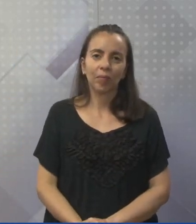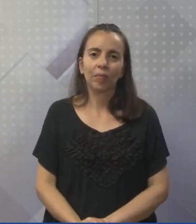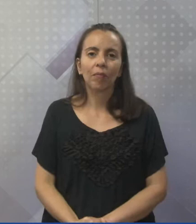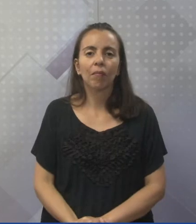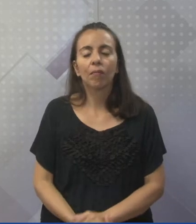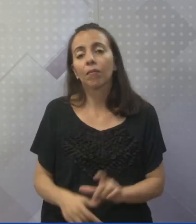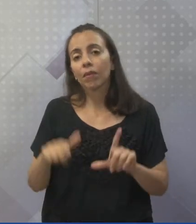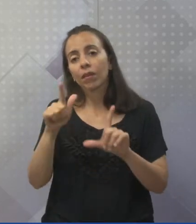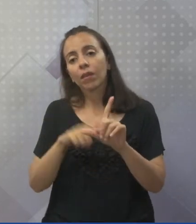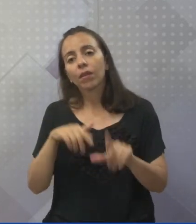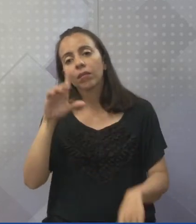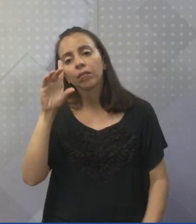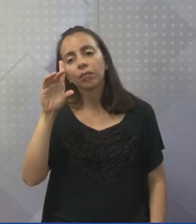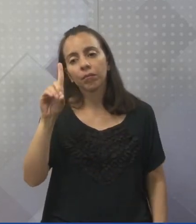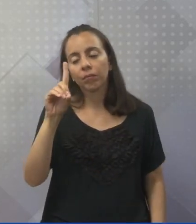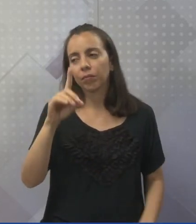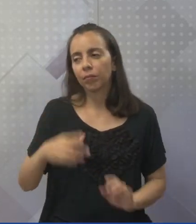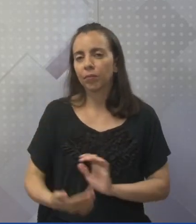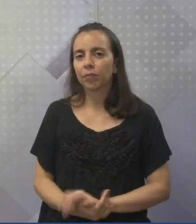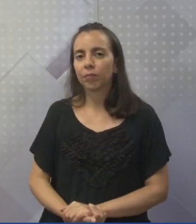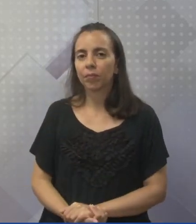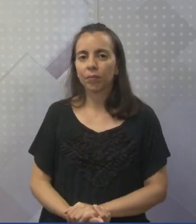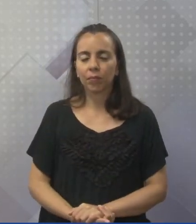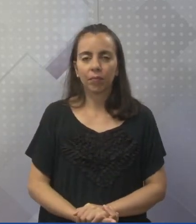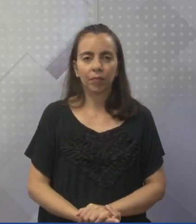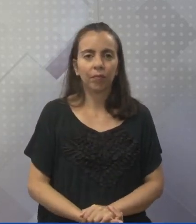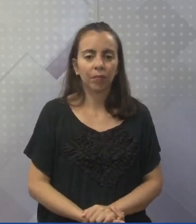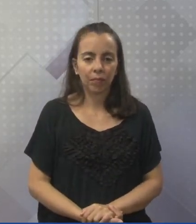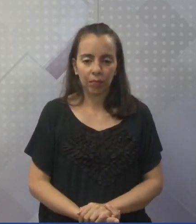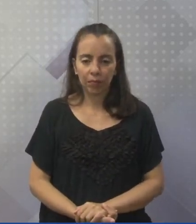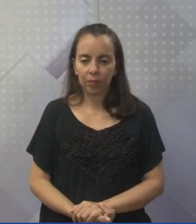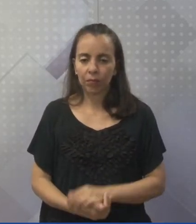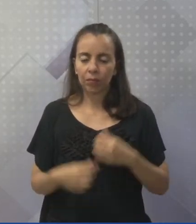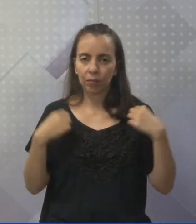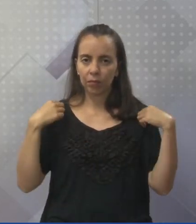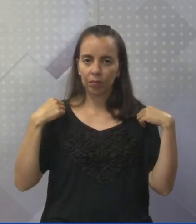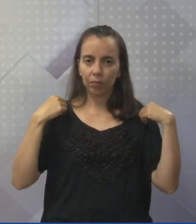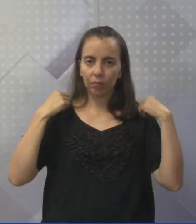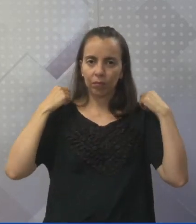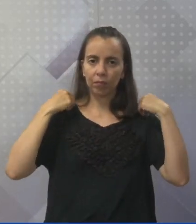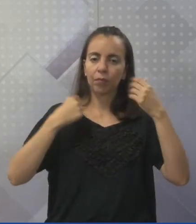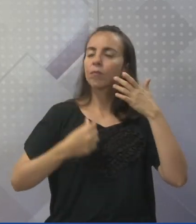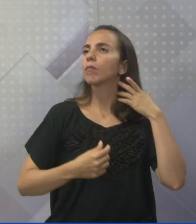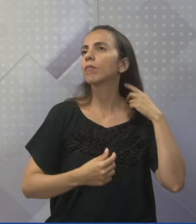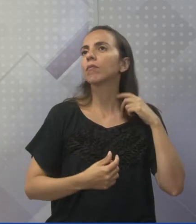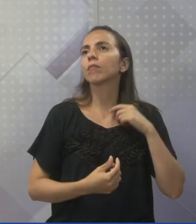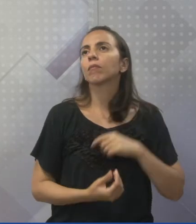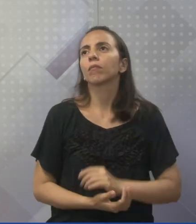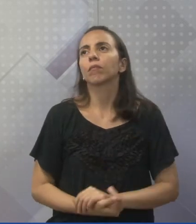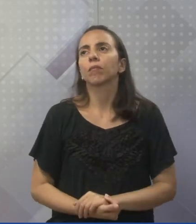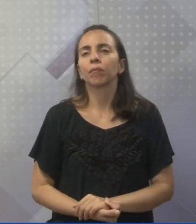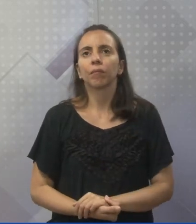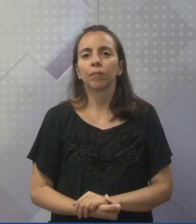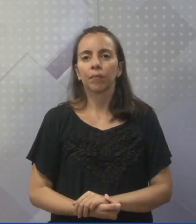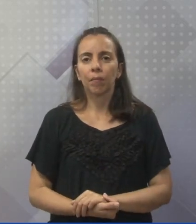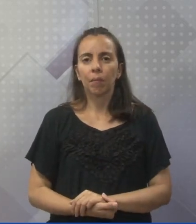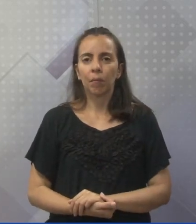Na letra D. If Mike were patient, he would wait a little more for the